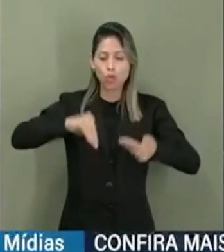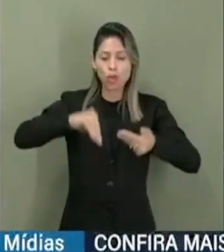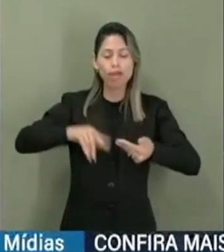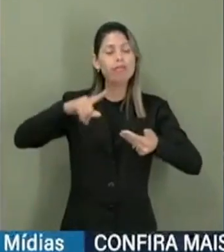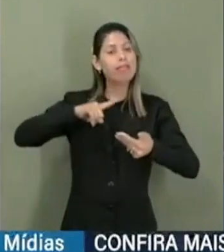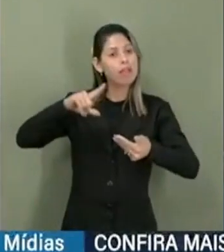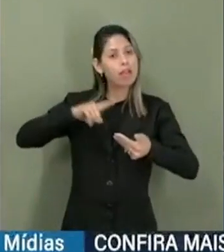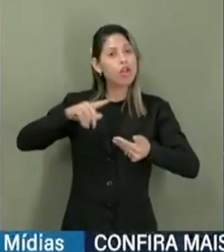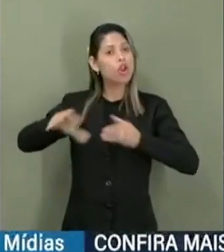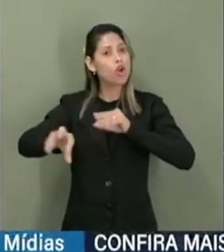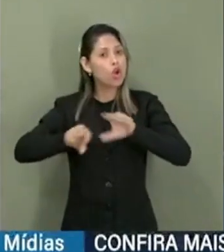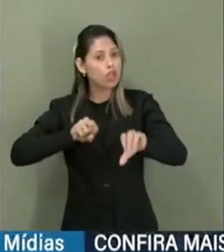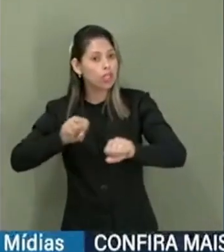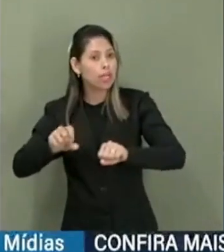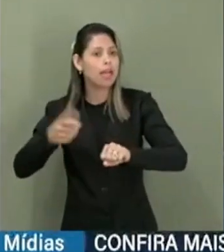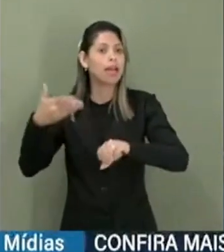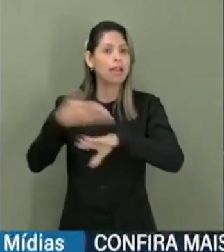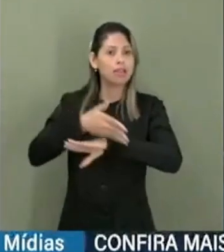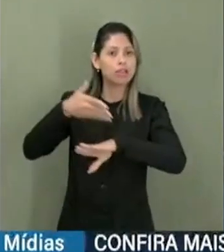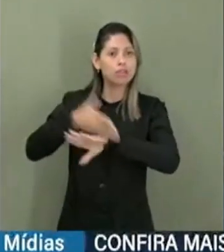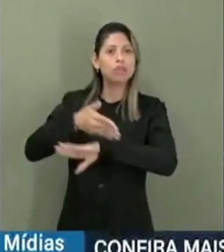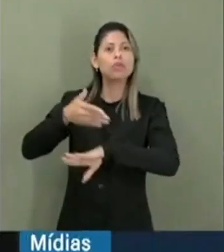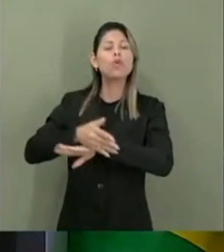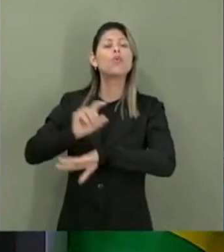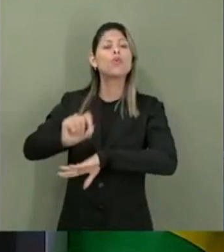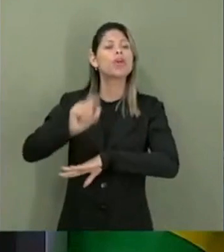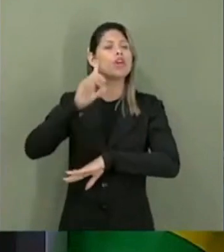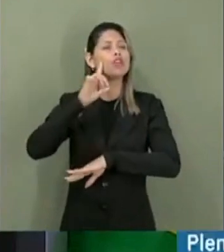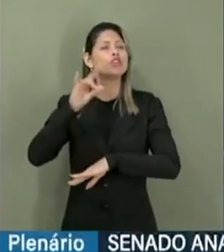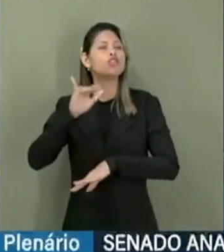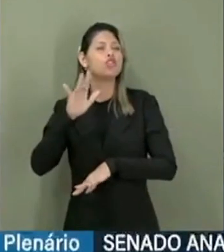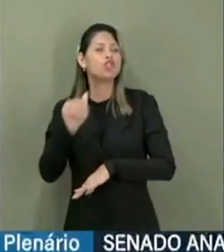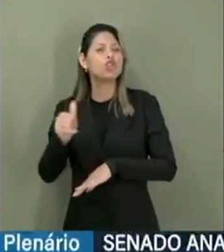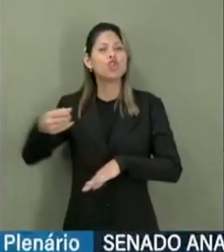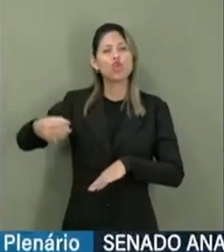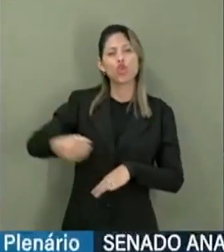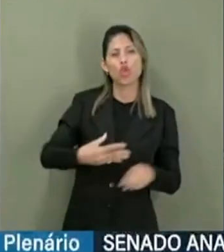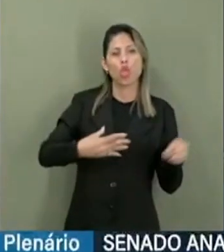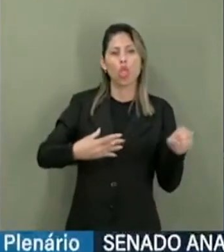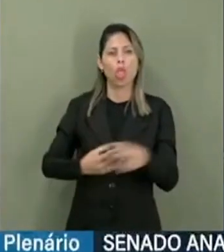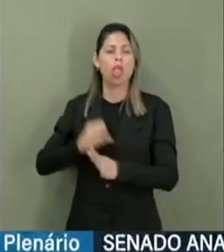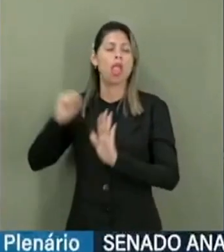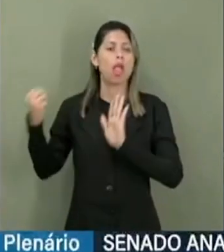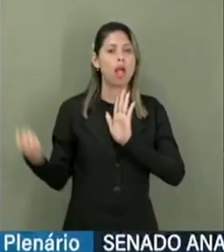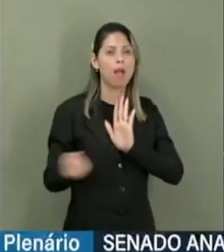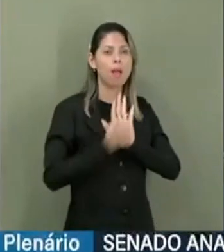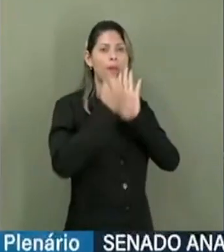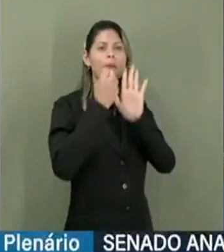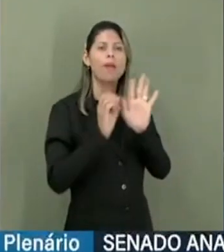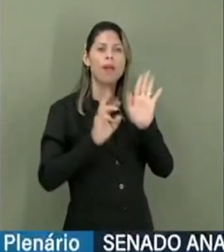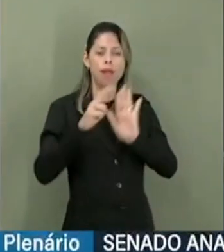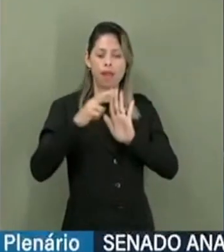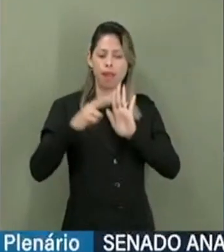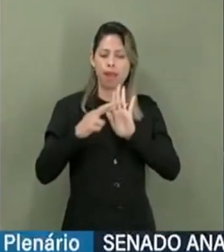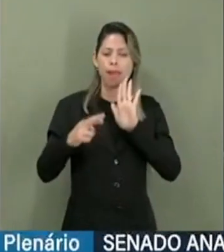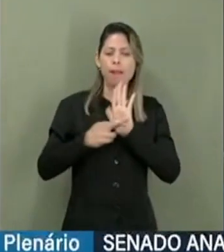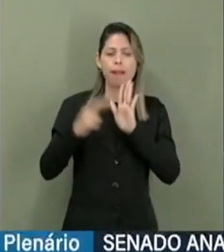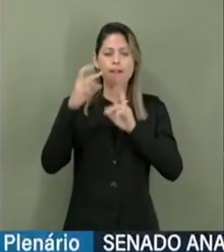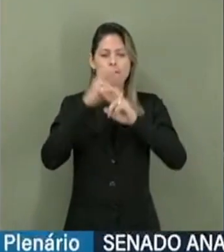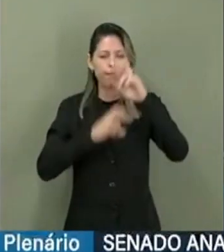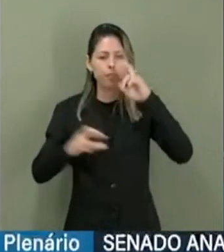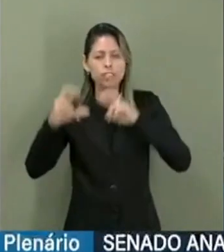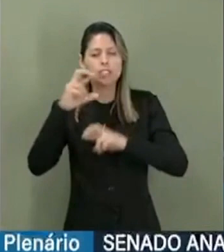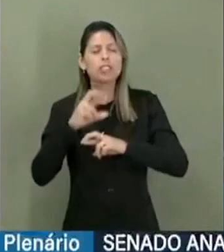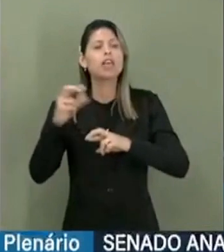receberá em poucos dias o novo arcabouço para dar solidez as regras fiscais do país